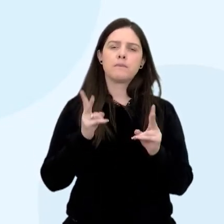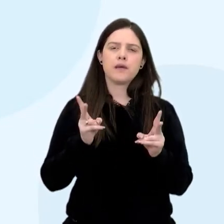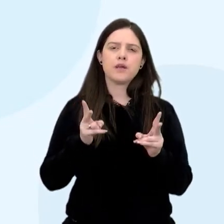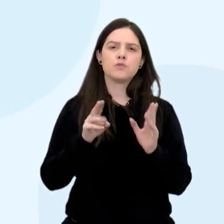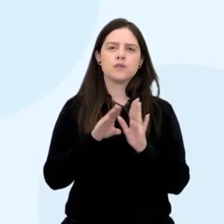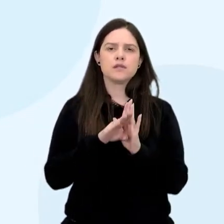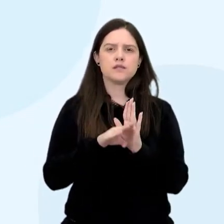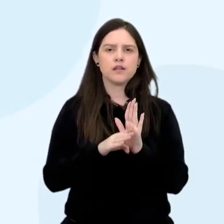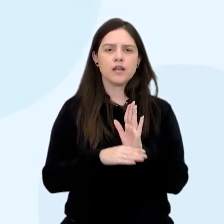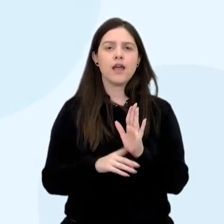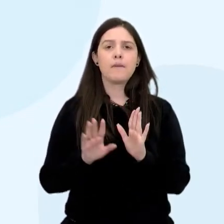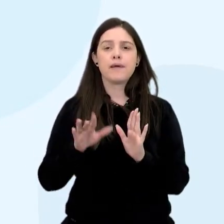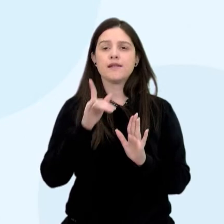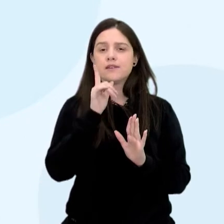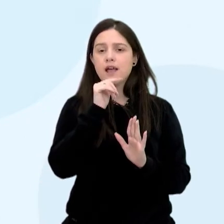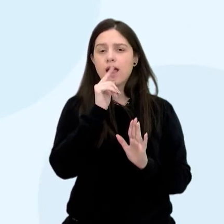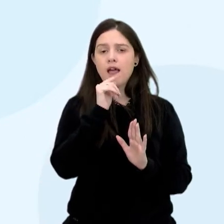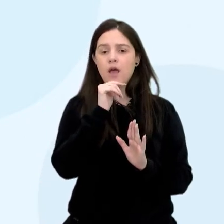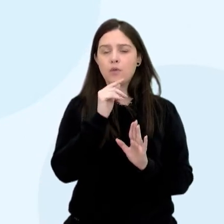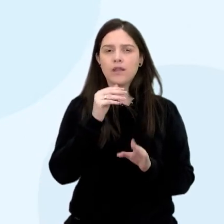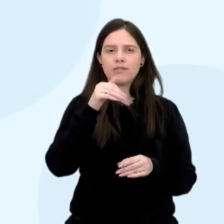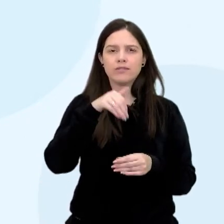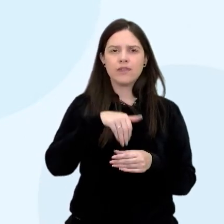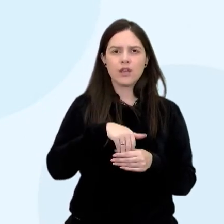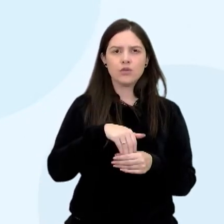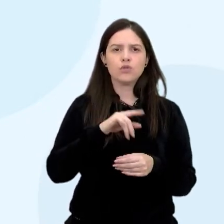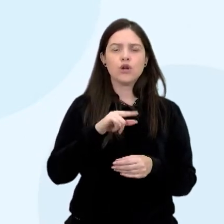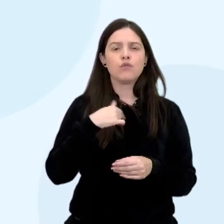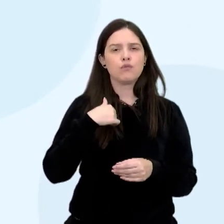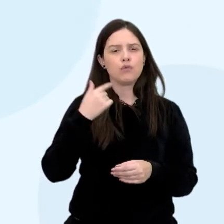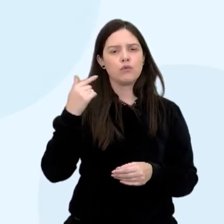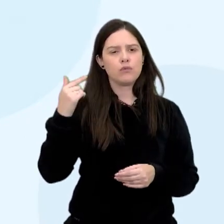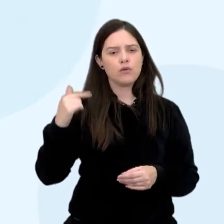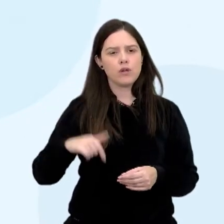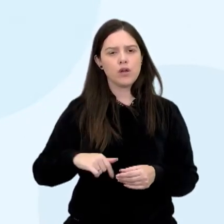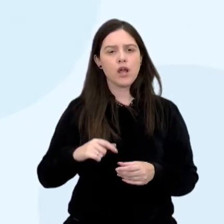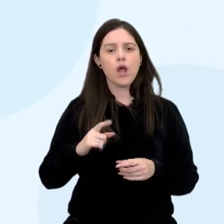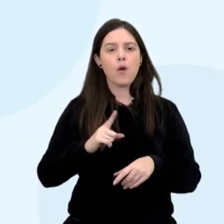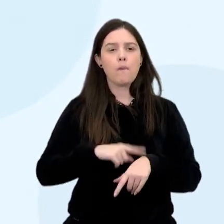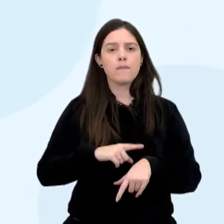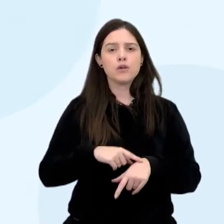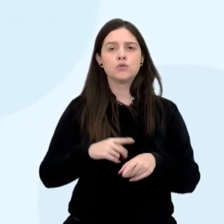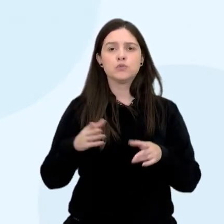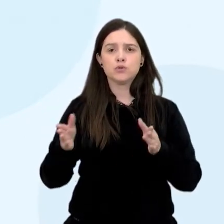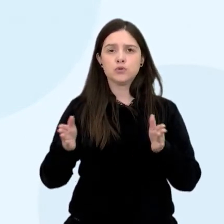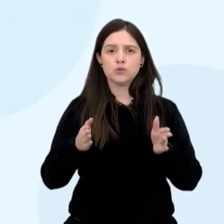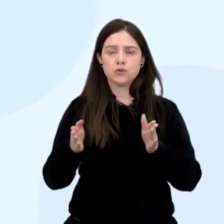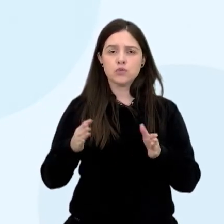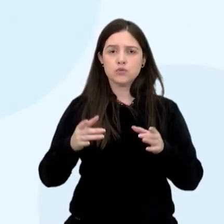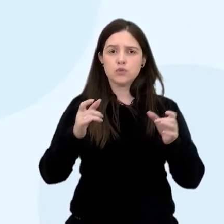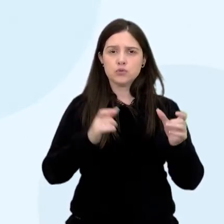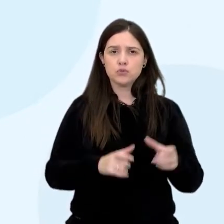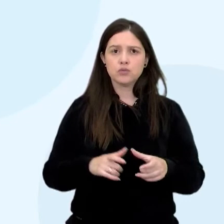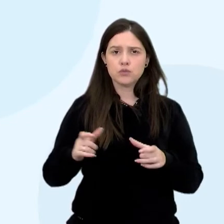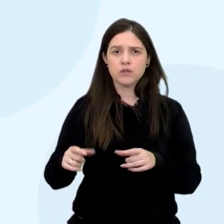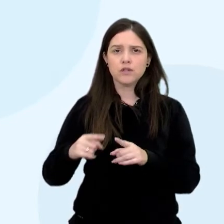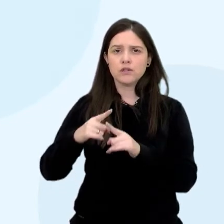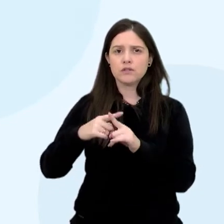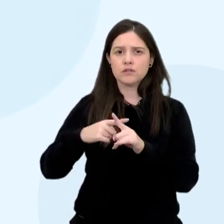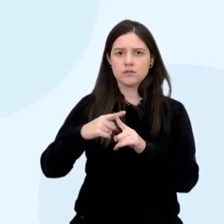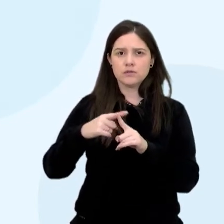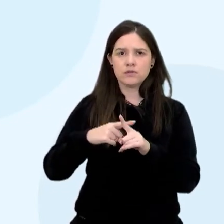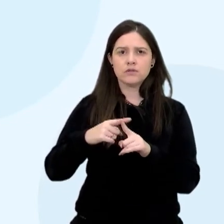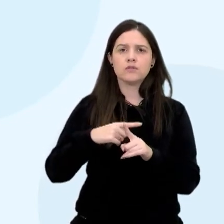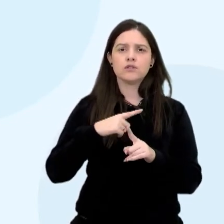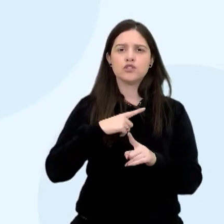que colocou só a água e o termômetro. Então, foi medido ao mesmo tempo o lugar, a temperatura de onde tinha